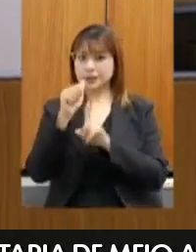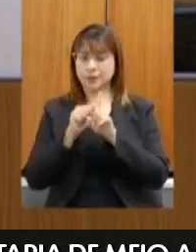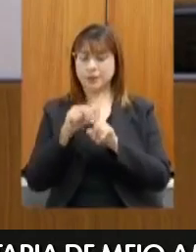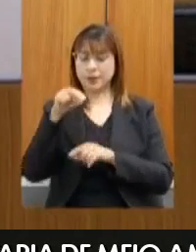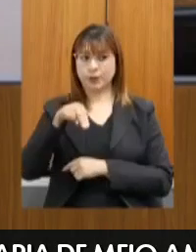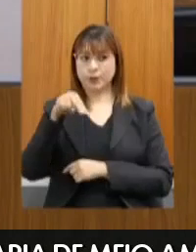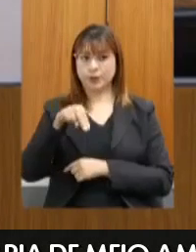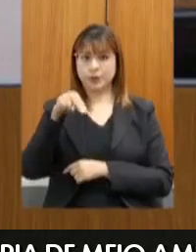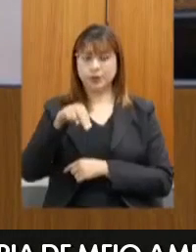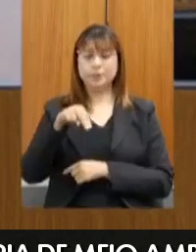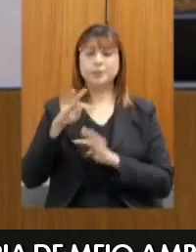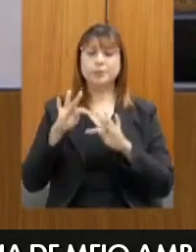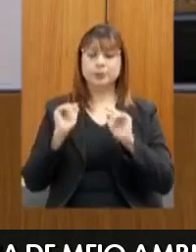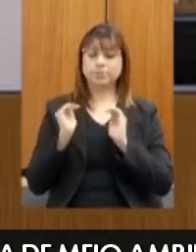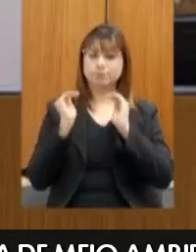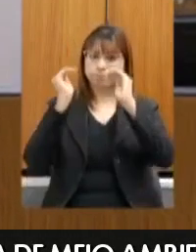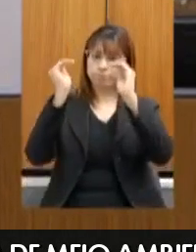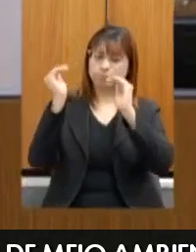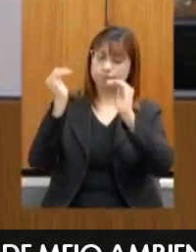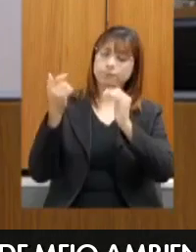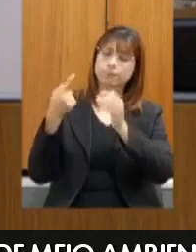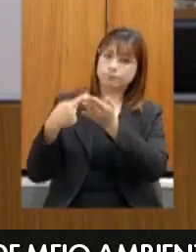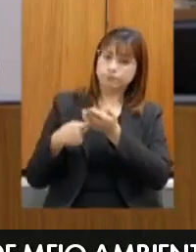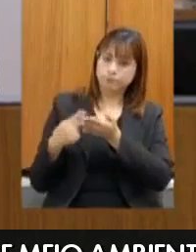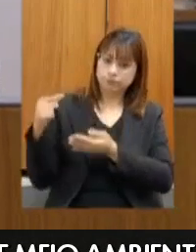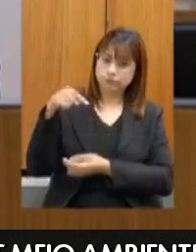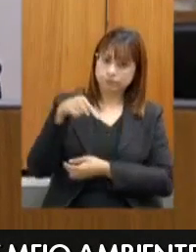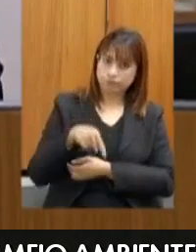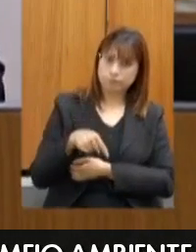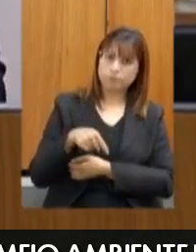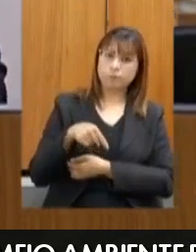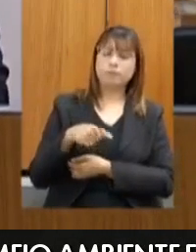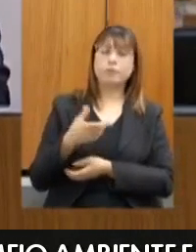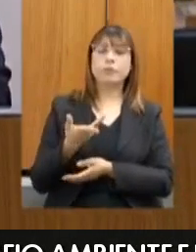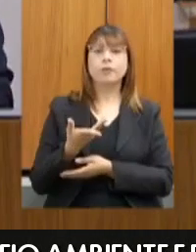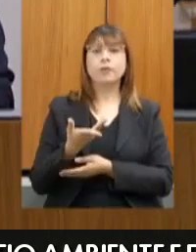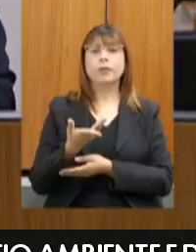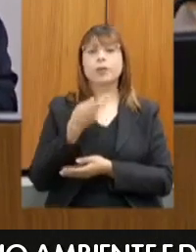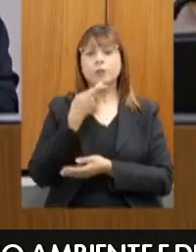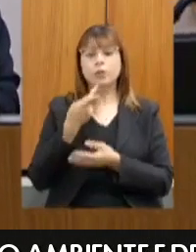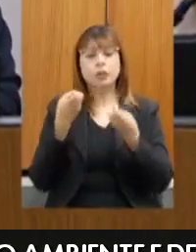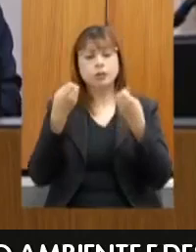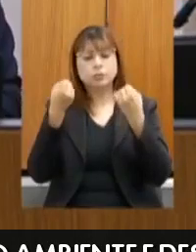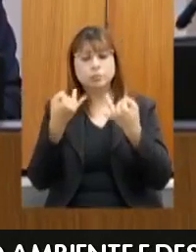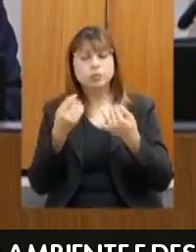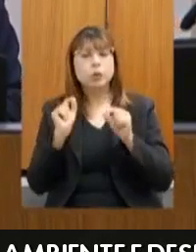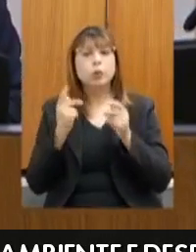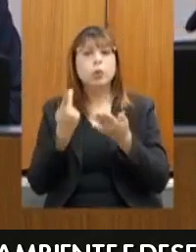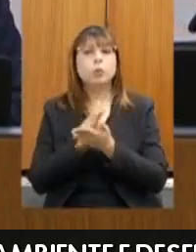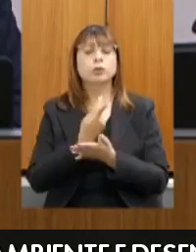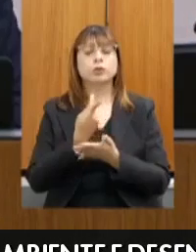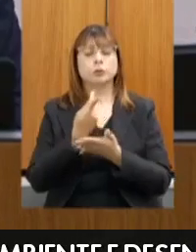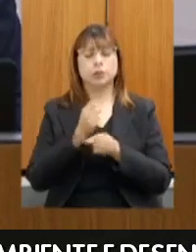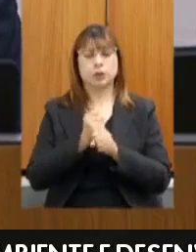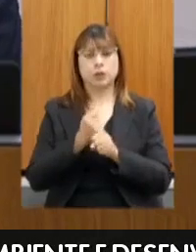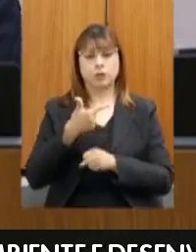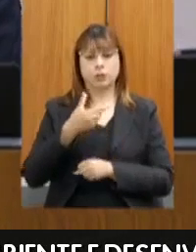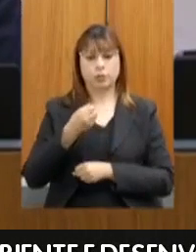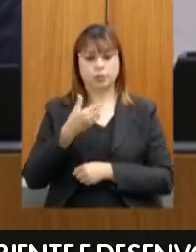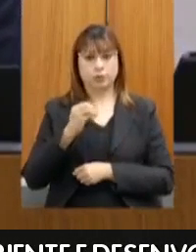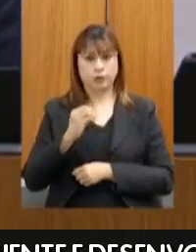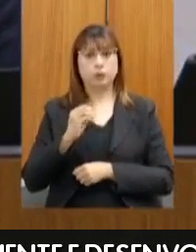autoridades convocadas informarão sobre sua gestão em 2020, com destaque para as ações adotadas para o enfrentamento da